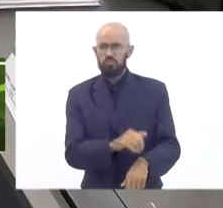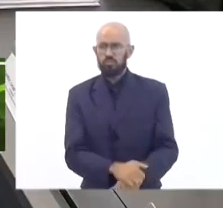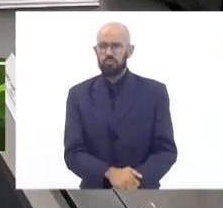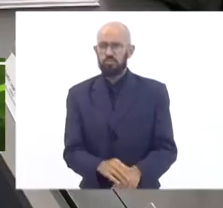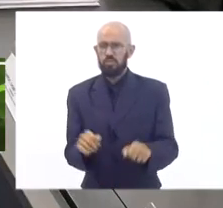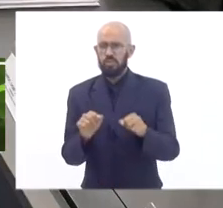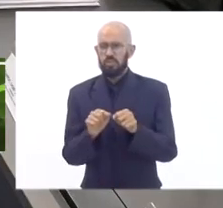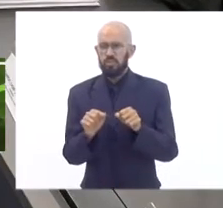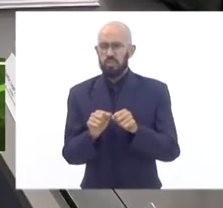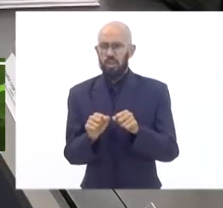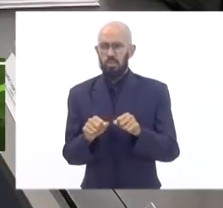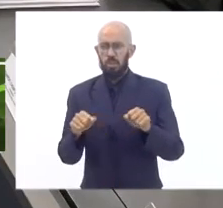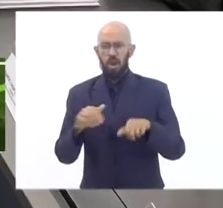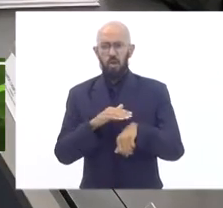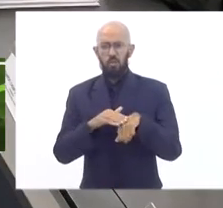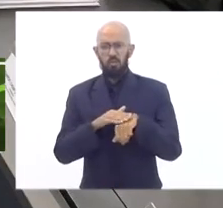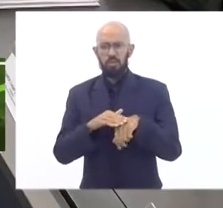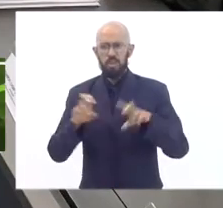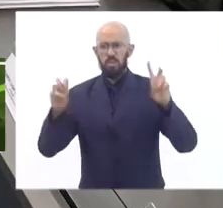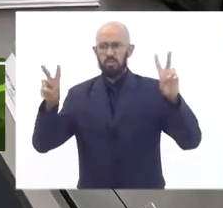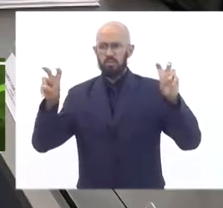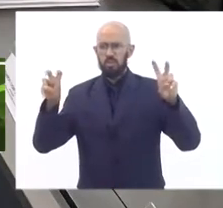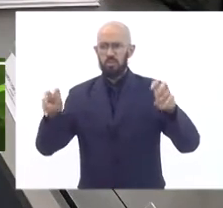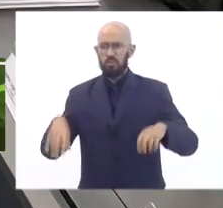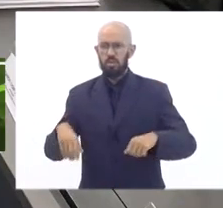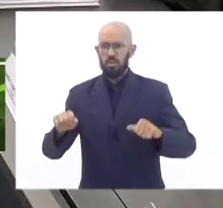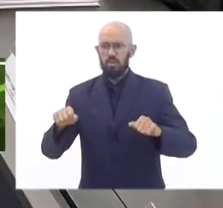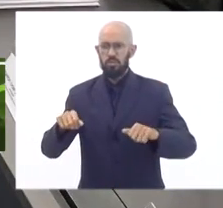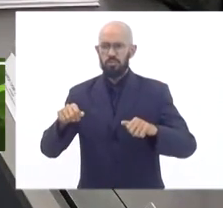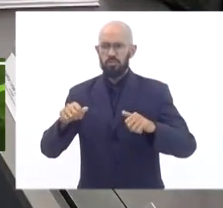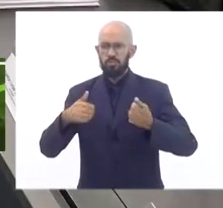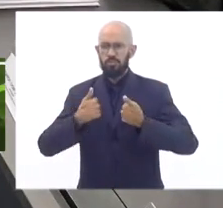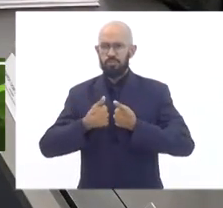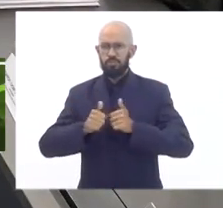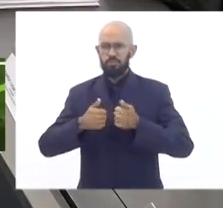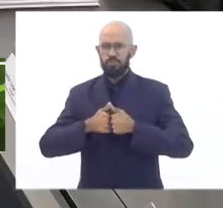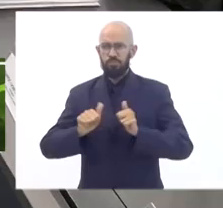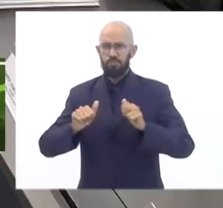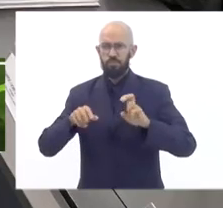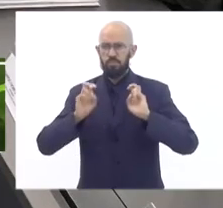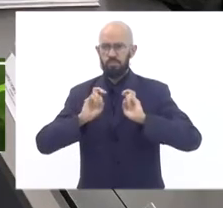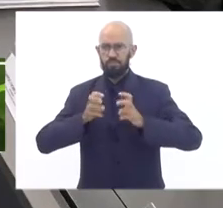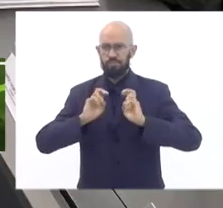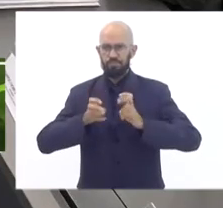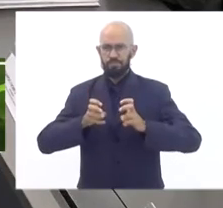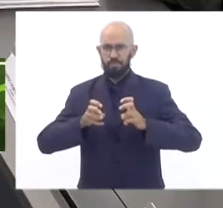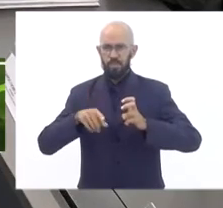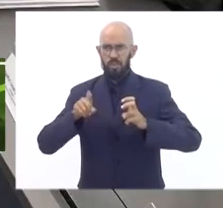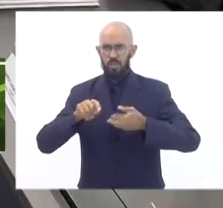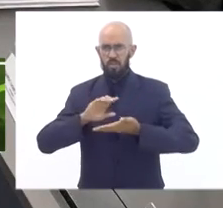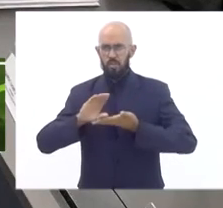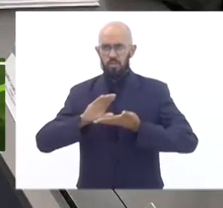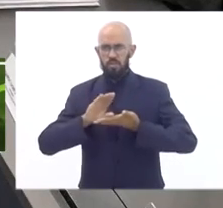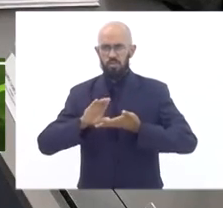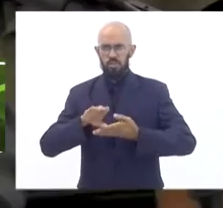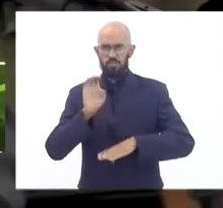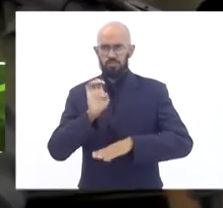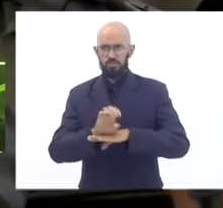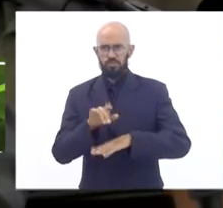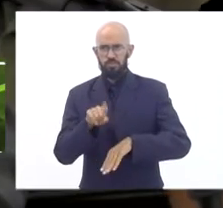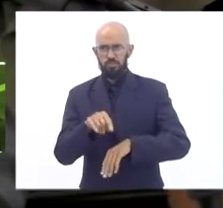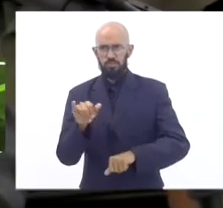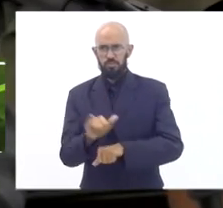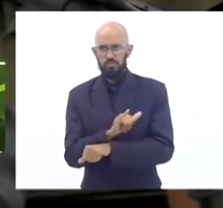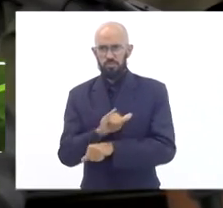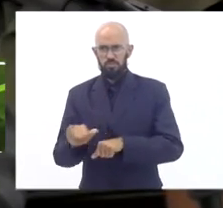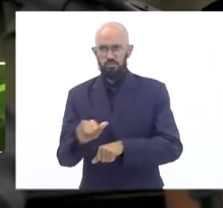Logística para pautar o tema do transporte ferroviário e da revisão tarifária, porque é um colegiado estadual, é um instrumento de política pública,